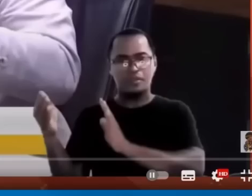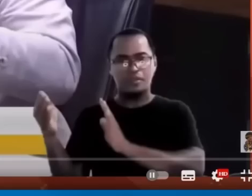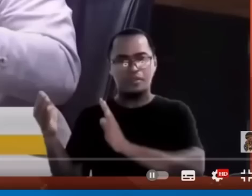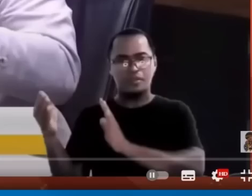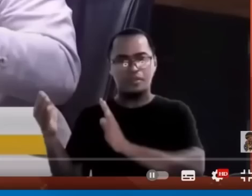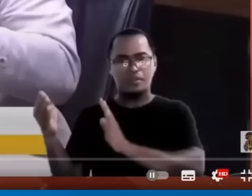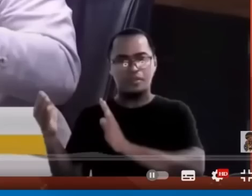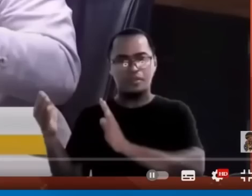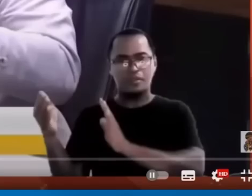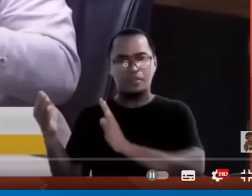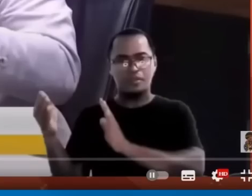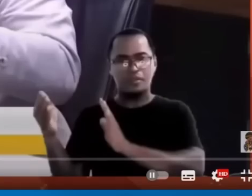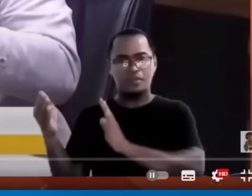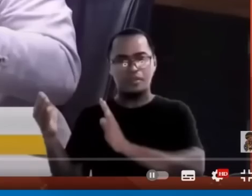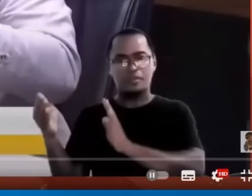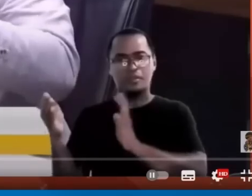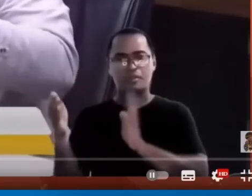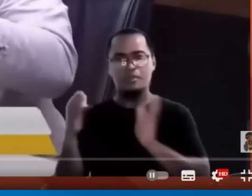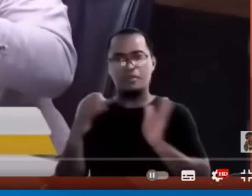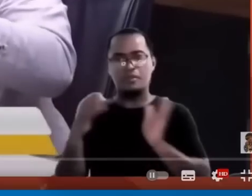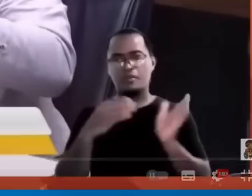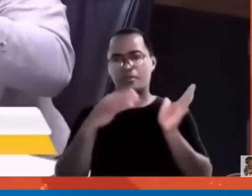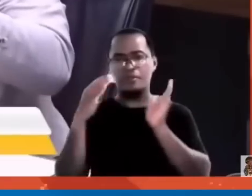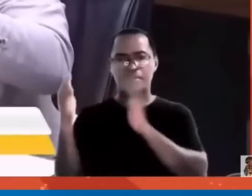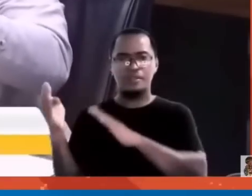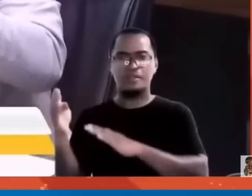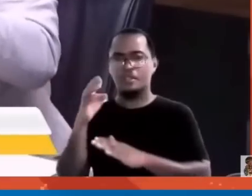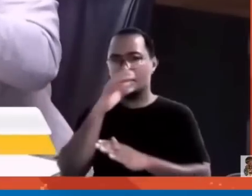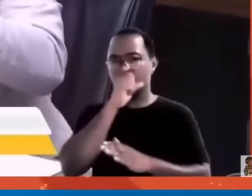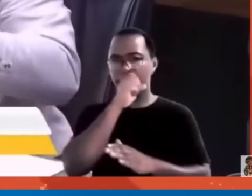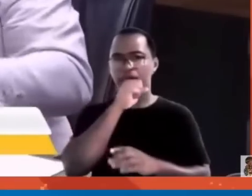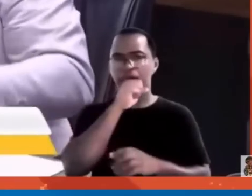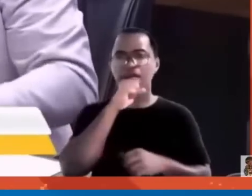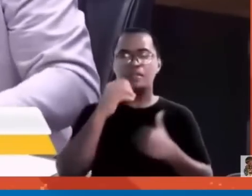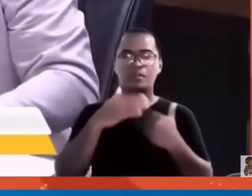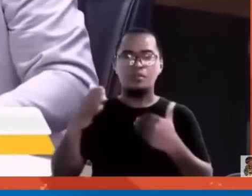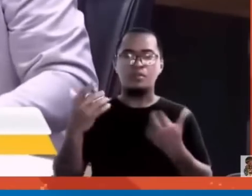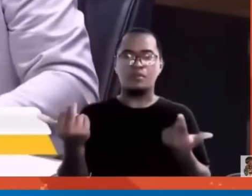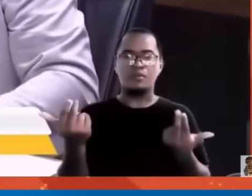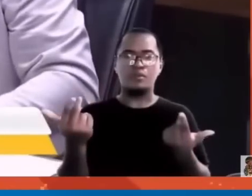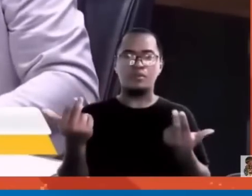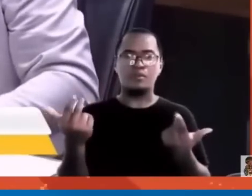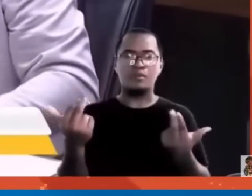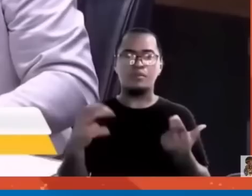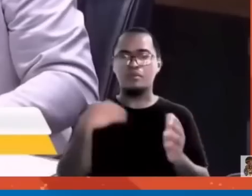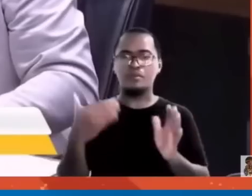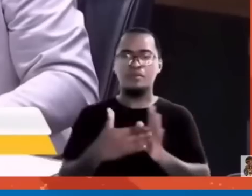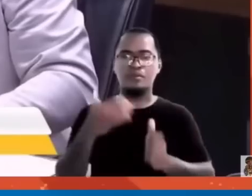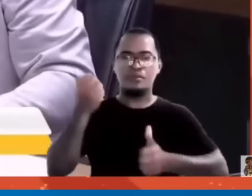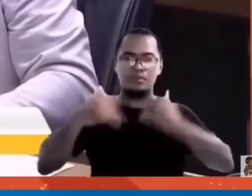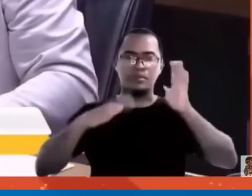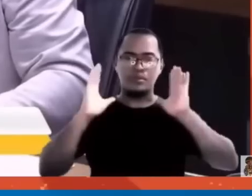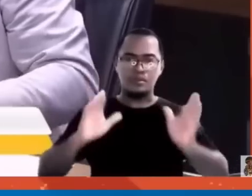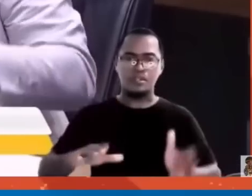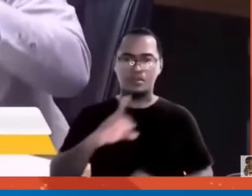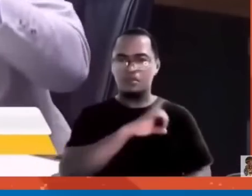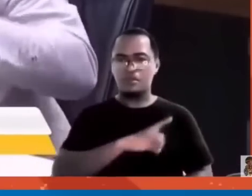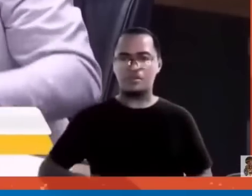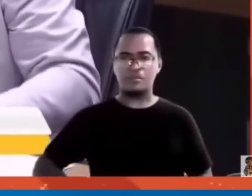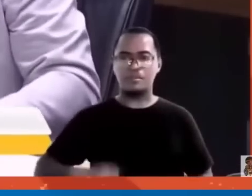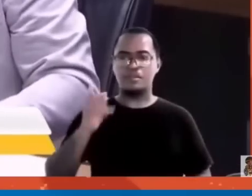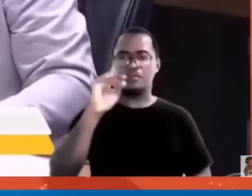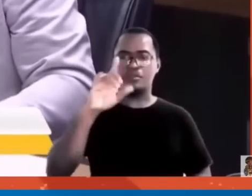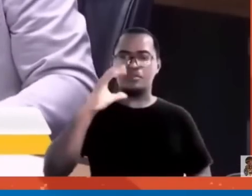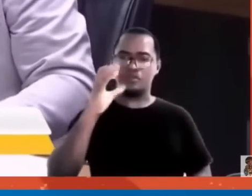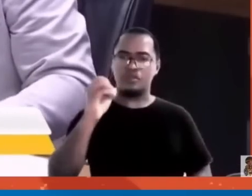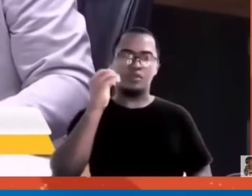Mafalda, Heleno, vovô Voyer. Só desconsidero o início, que foi mesmo uma parte do vídeo que o deputado Chico Vigilante apresentou, mas que